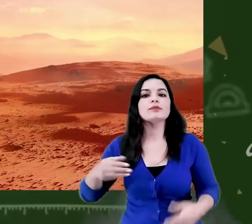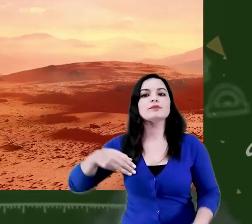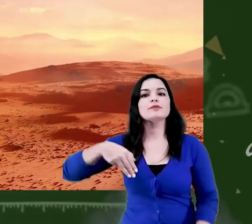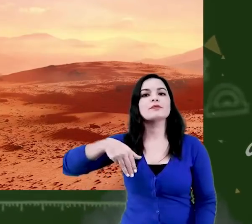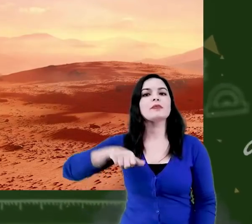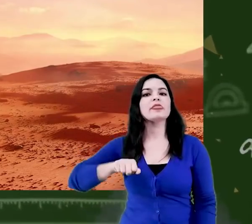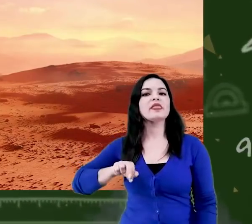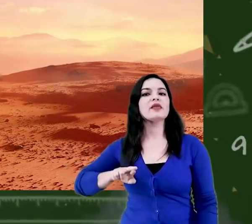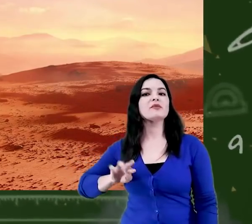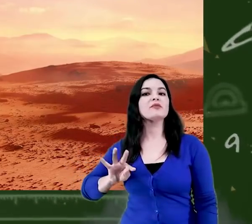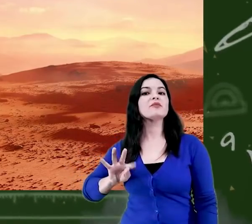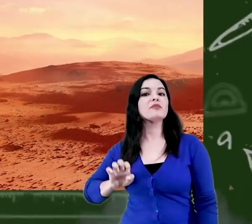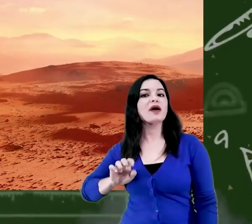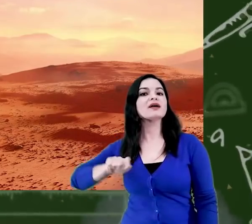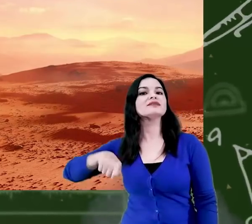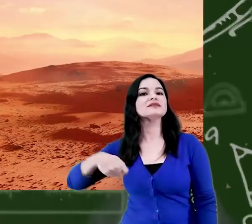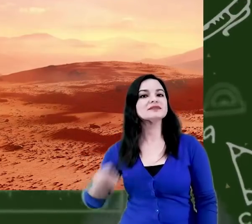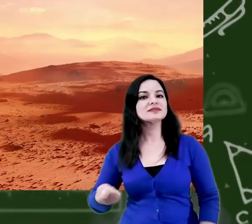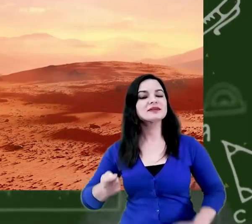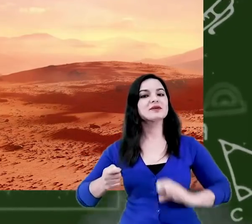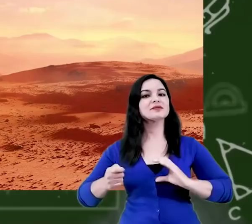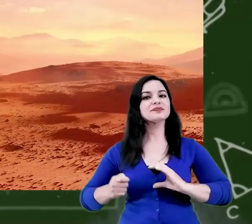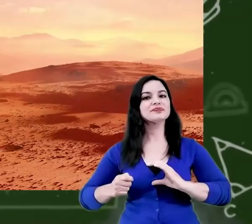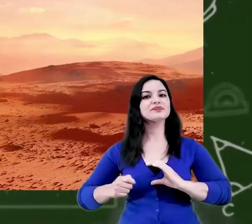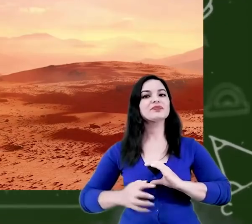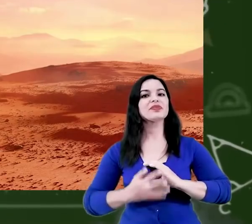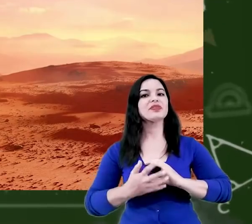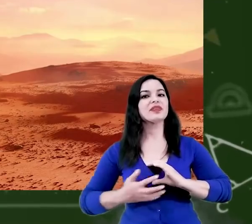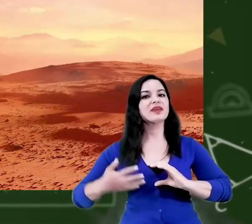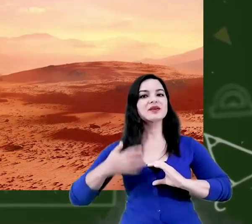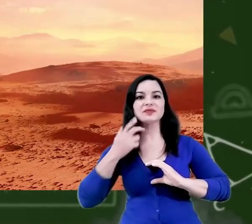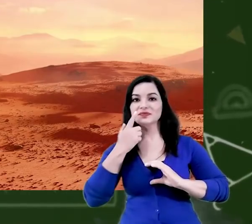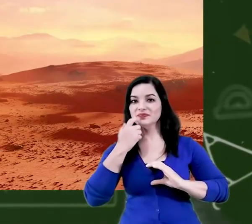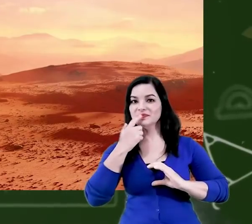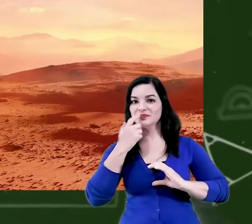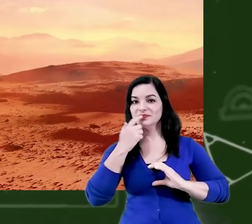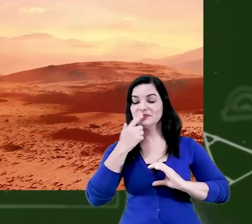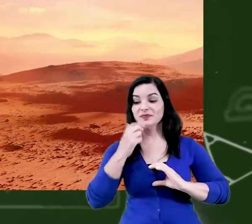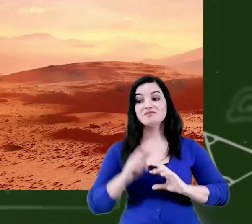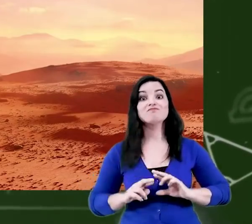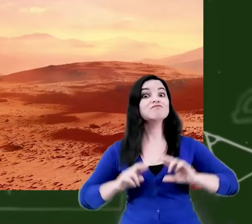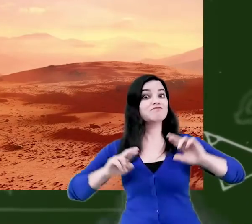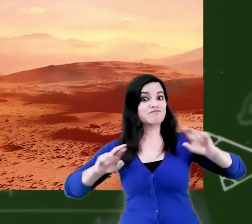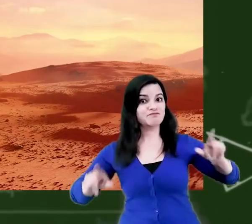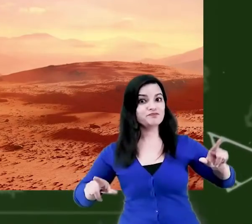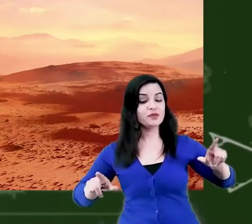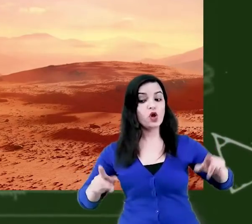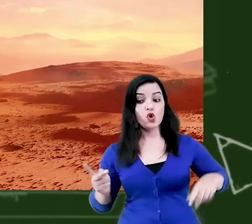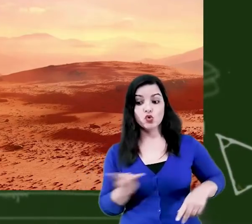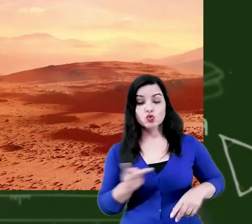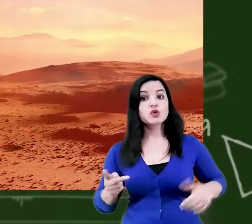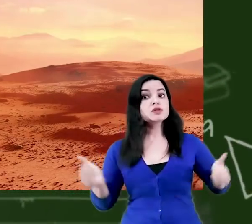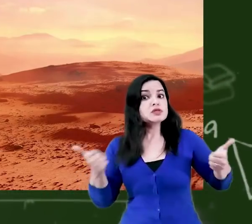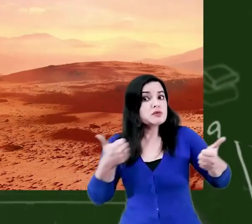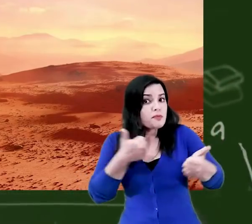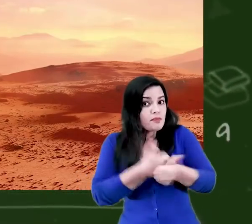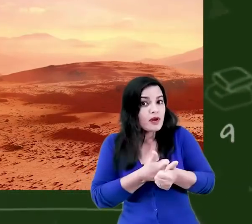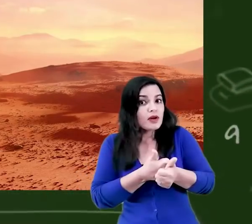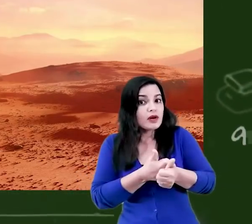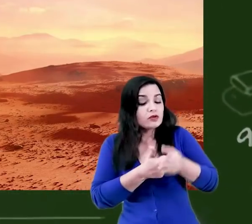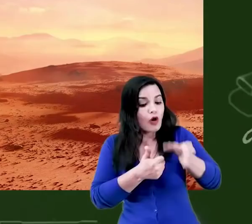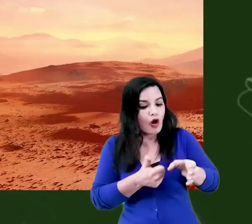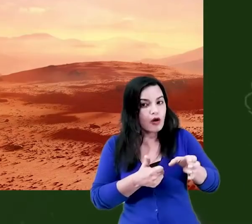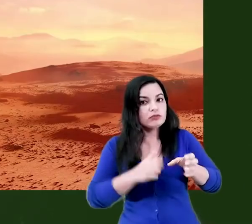Olha a diferença que existe. E esses dois planetas não estão tão distantes assim, né? Então, nós temos